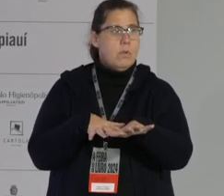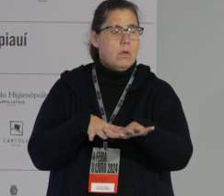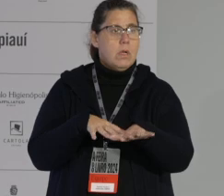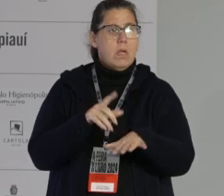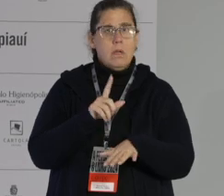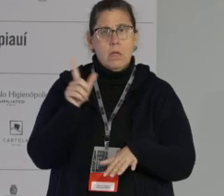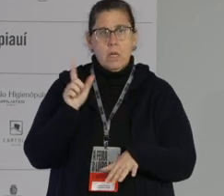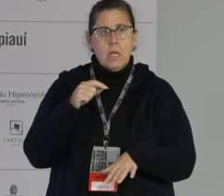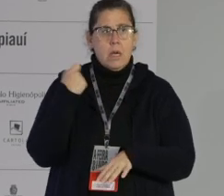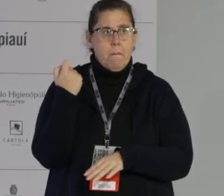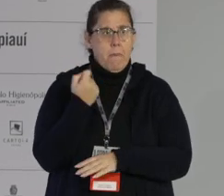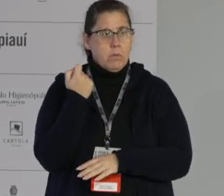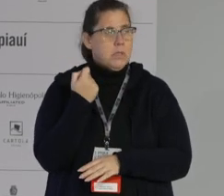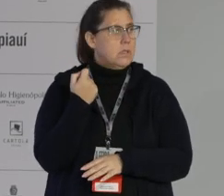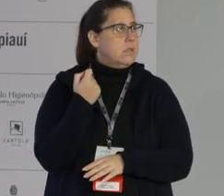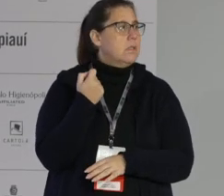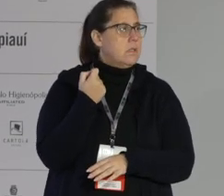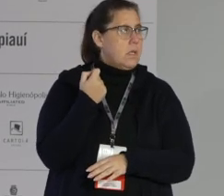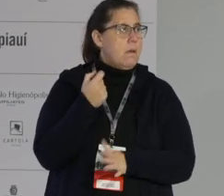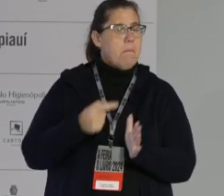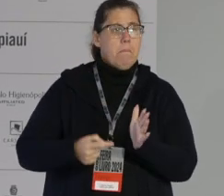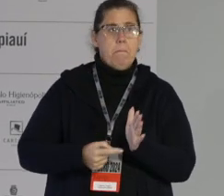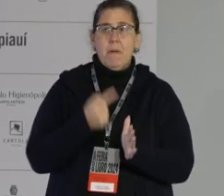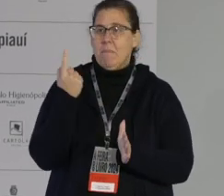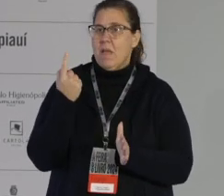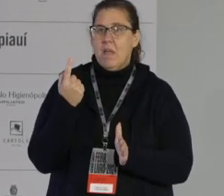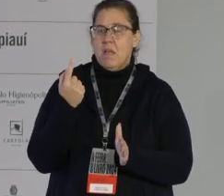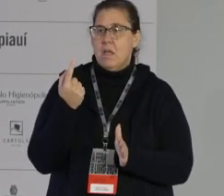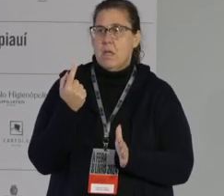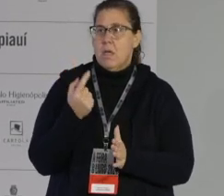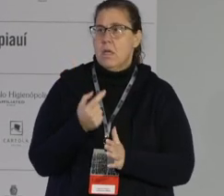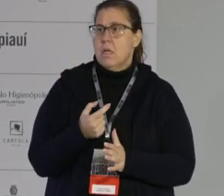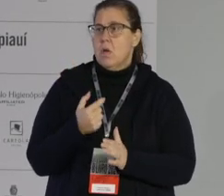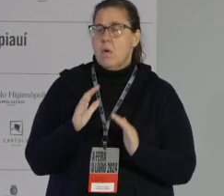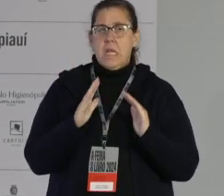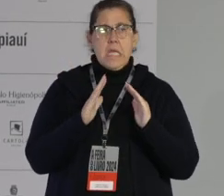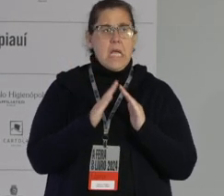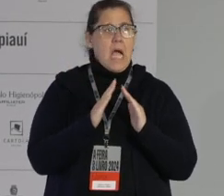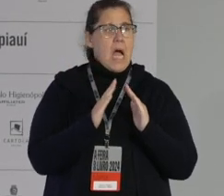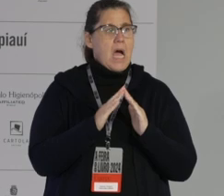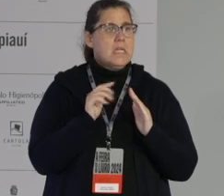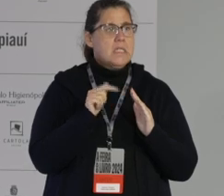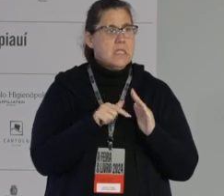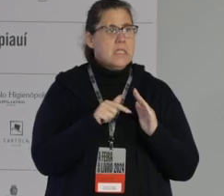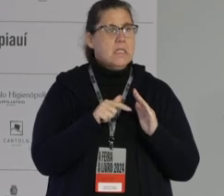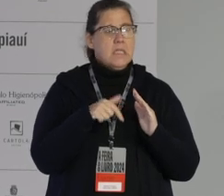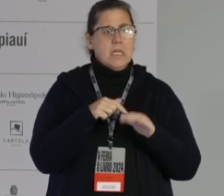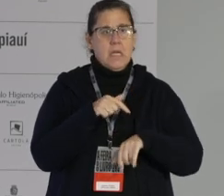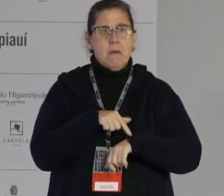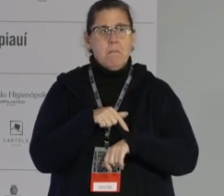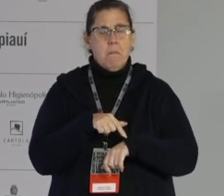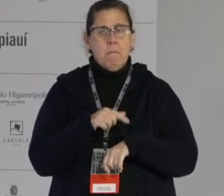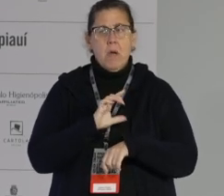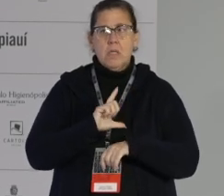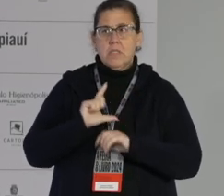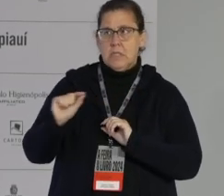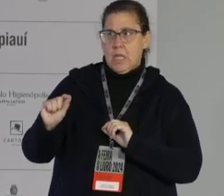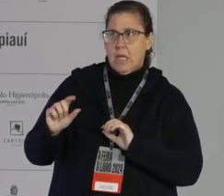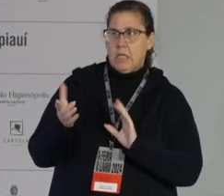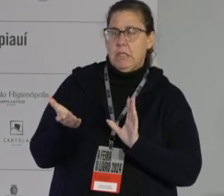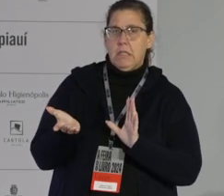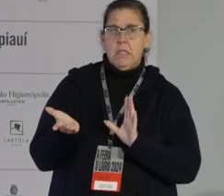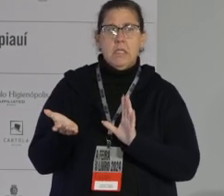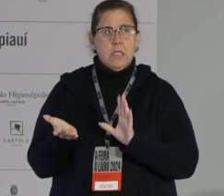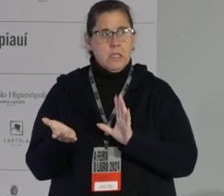lá no MASP, foi a primeira coisa assim, e eu estava em casa falando assim, ai, será que é hora de sair, não sei o quê,